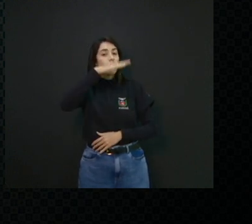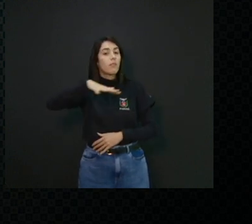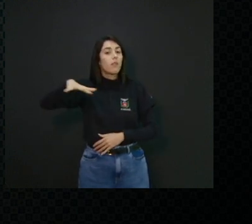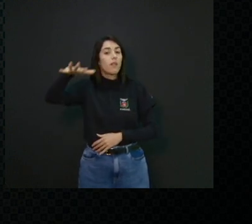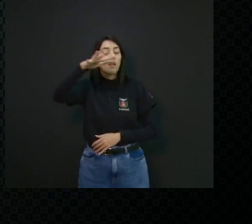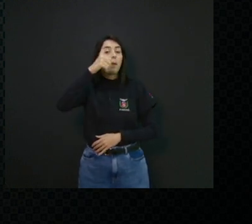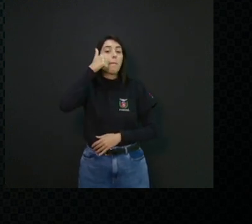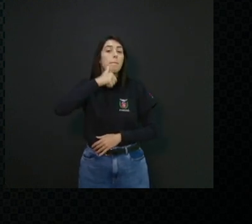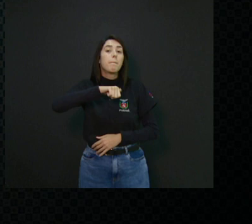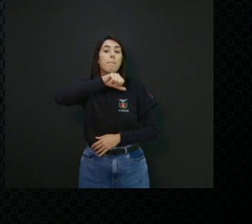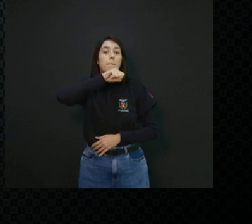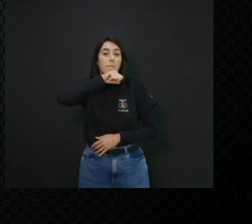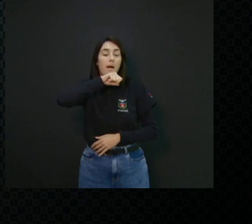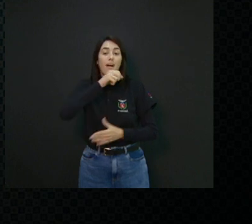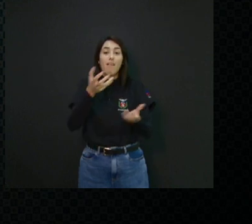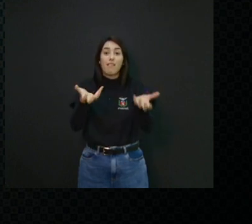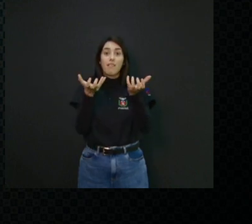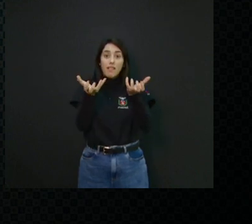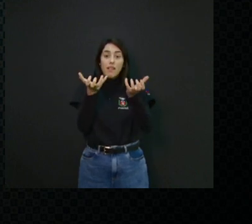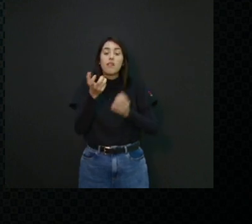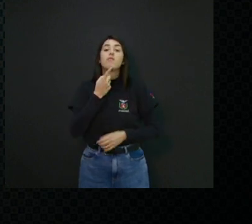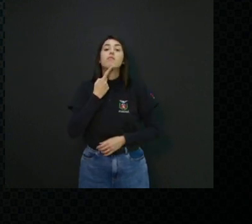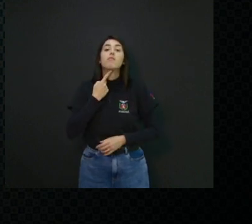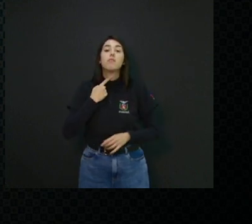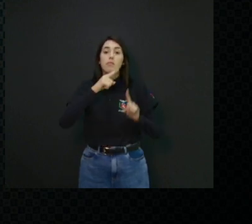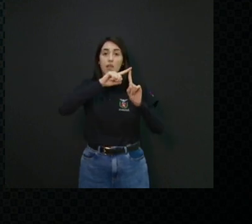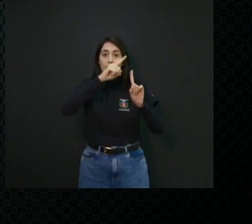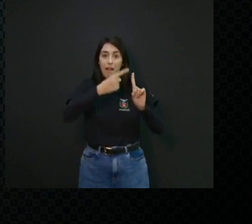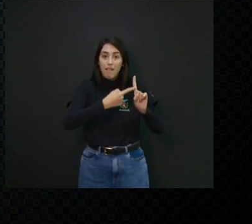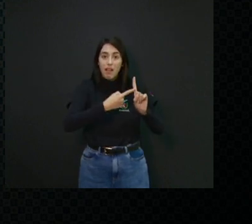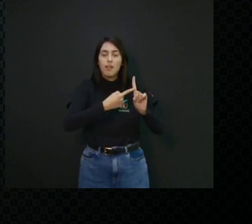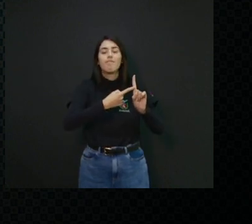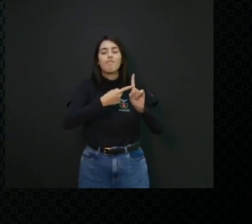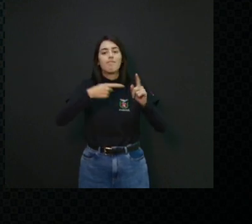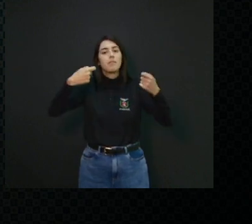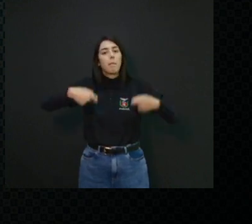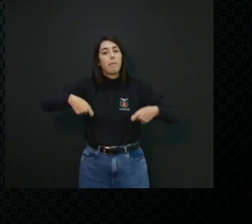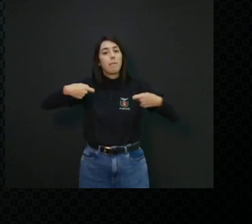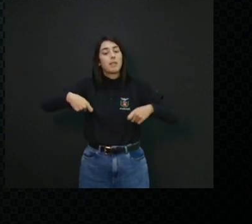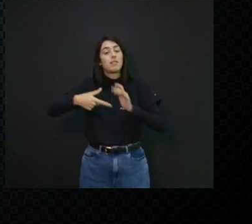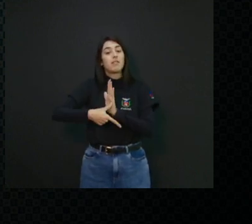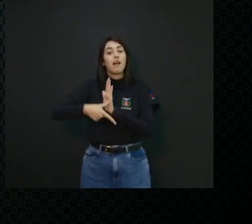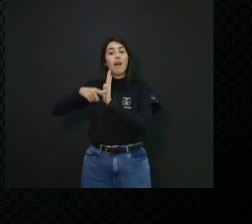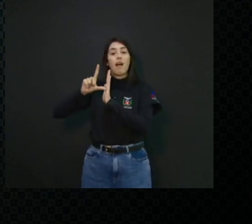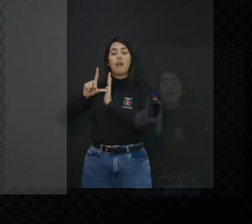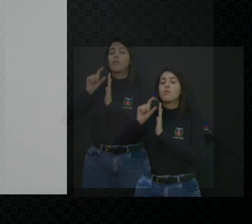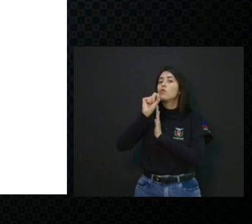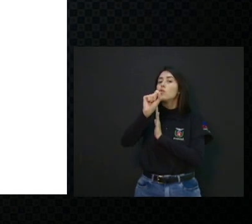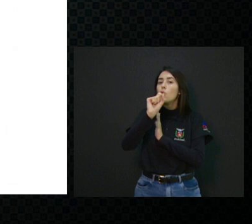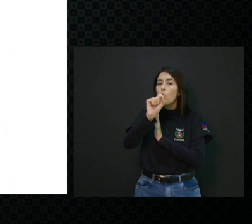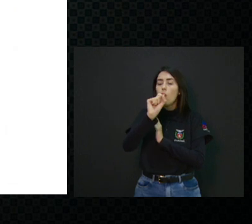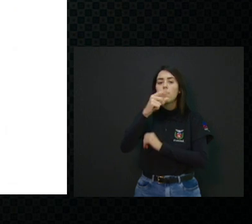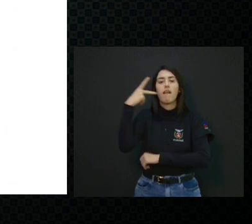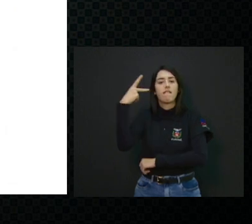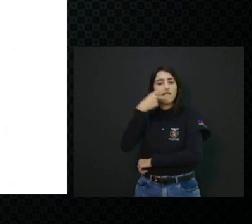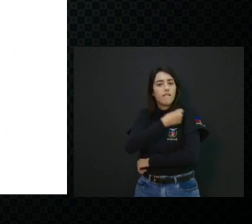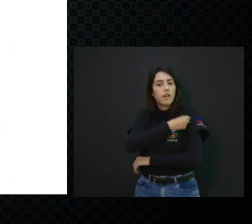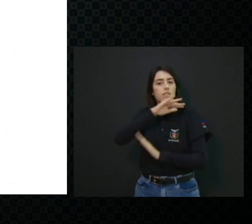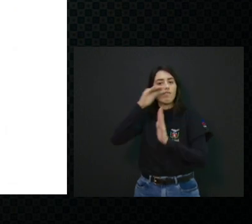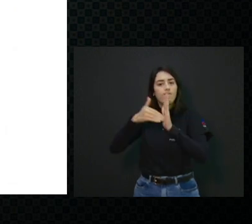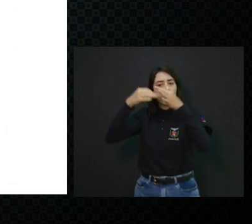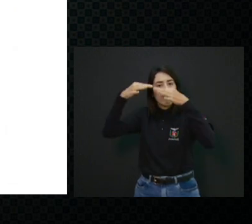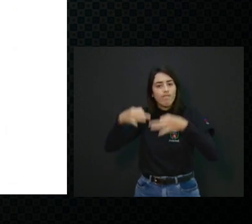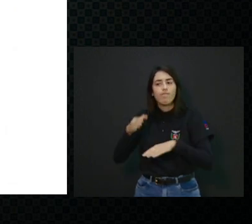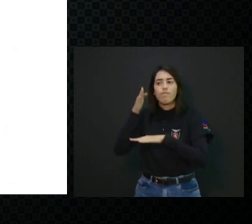estejam desejosas de engravidar, né, elas possam antes, né, já ir tomar as suas vacinas, já procurar